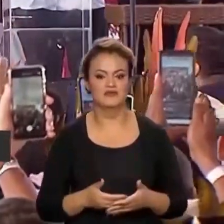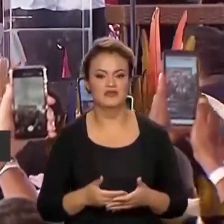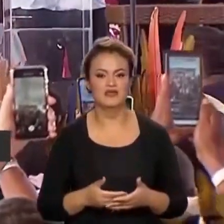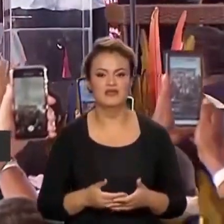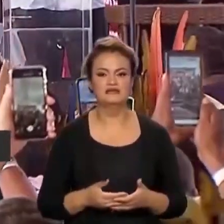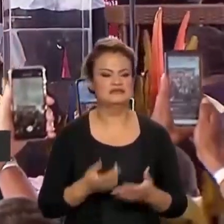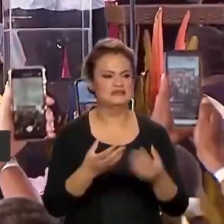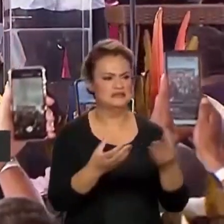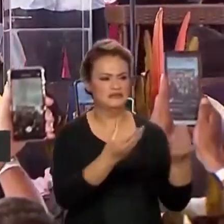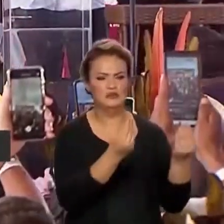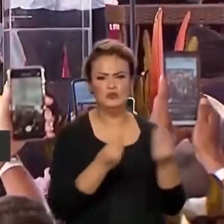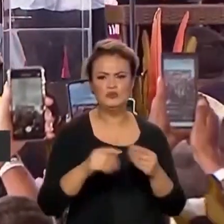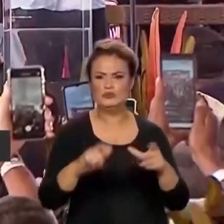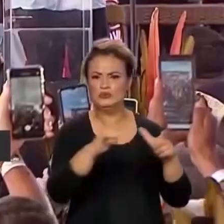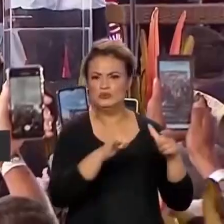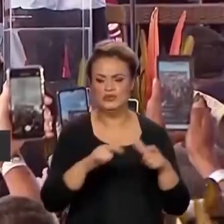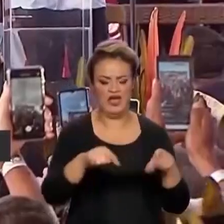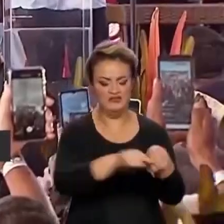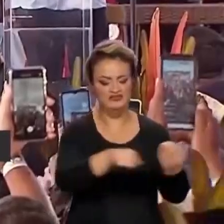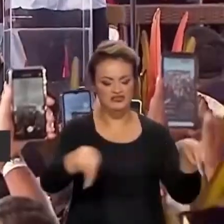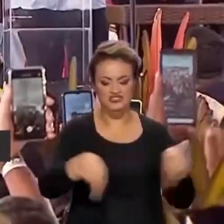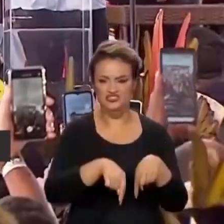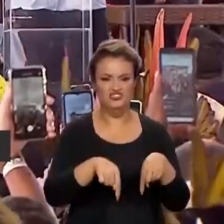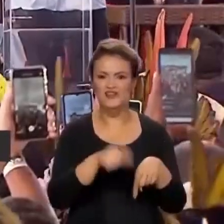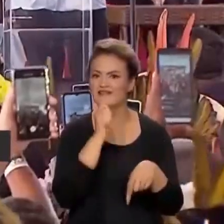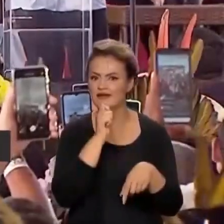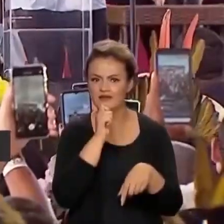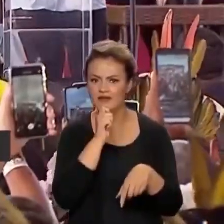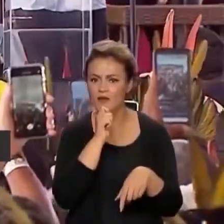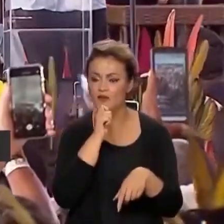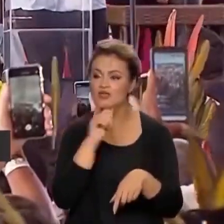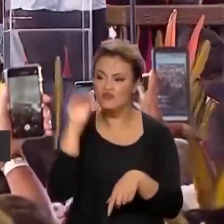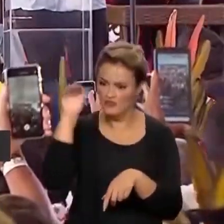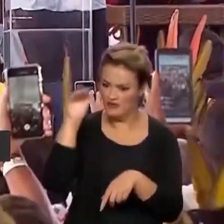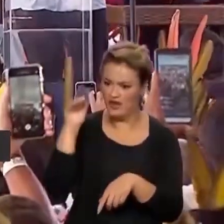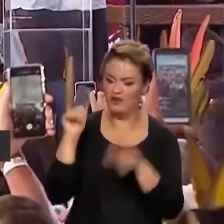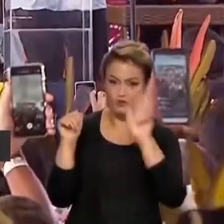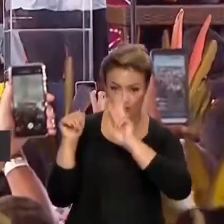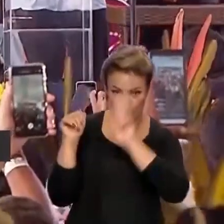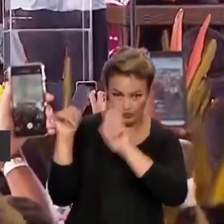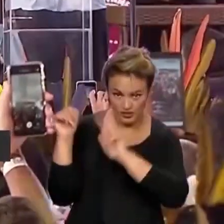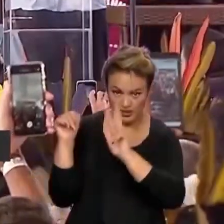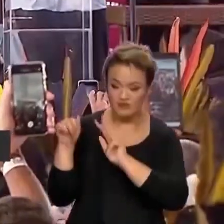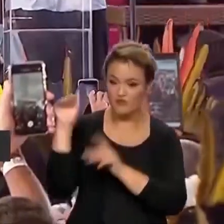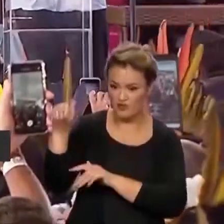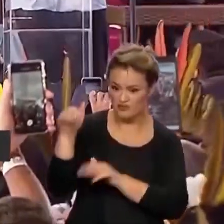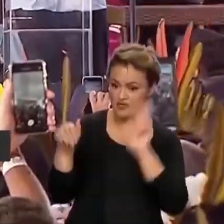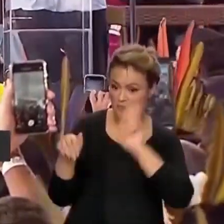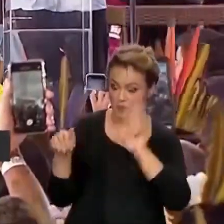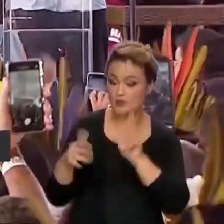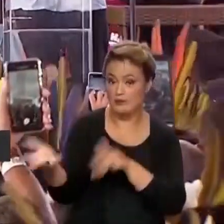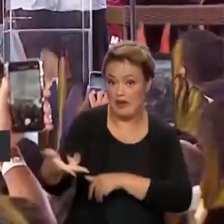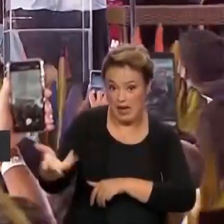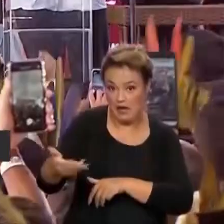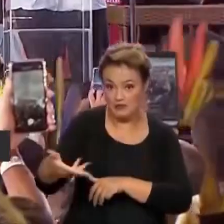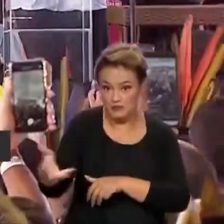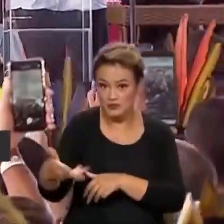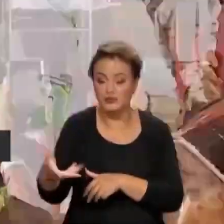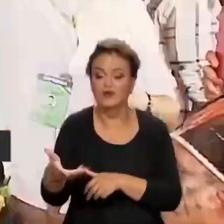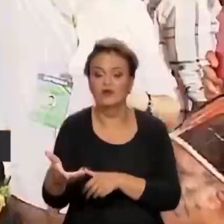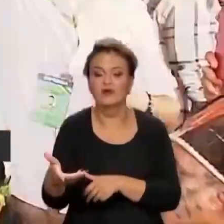Tem muita terra indígena que não está demarcado. E eu vou falar com o presidente Lula agora, para ele agilizar